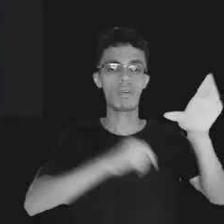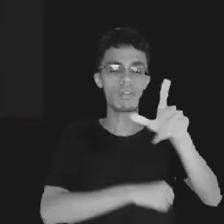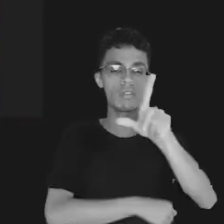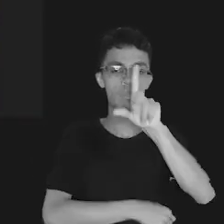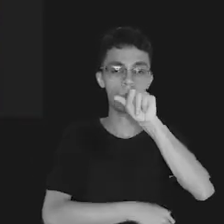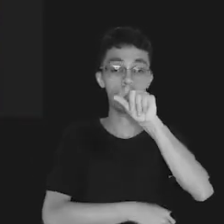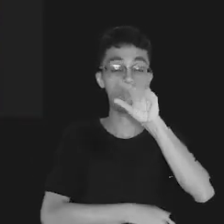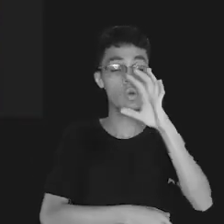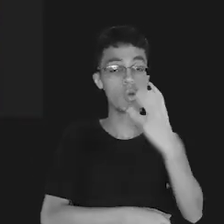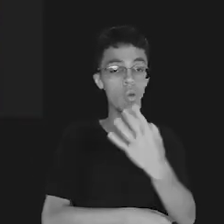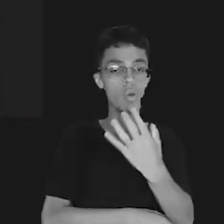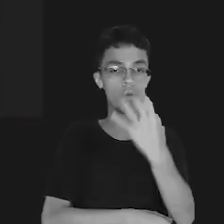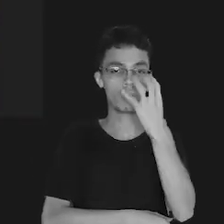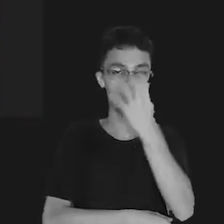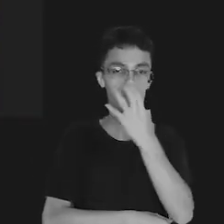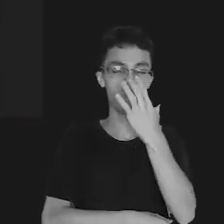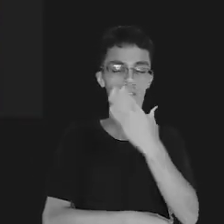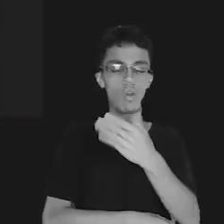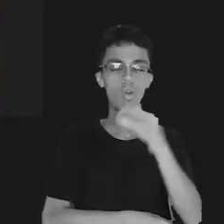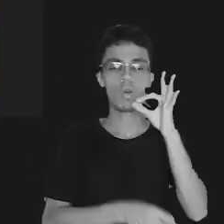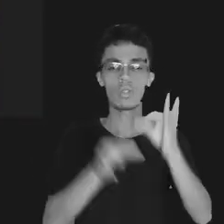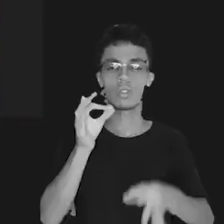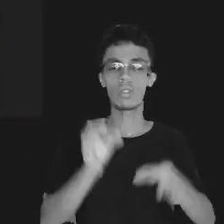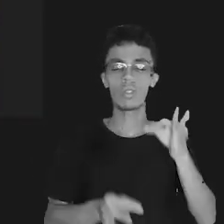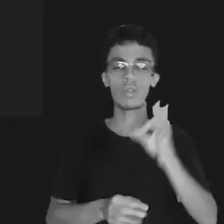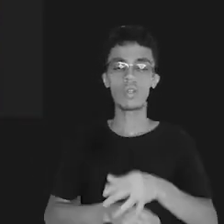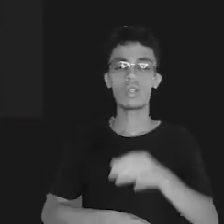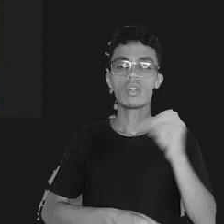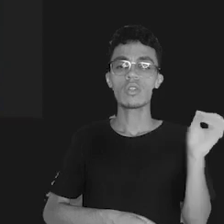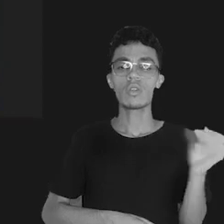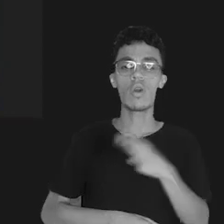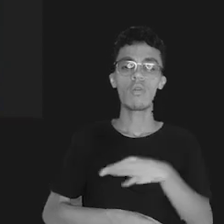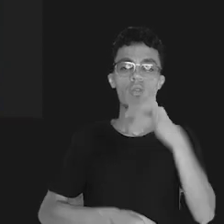cão. Juiz jovem para o juiz velho.